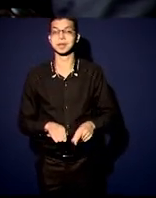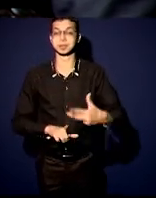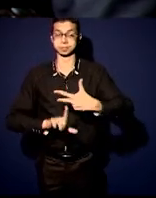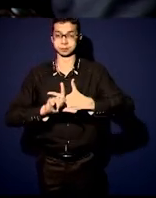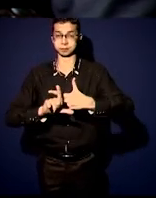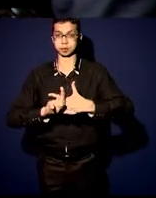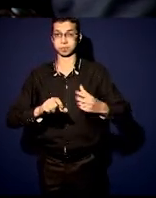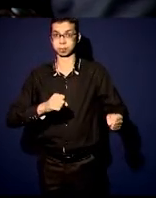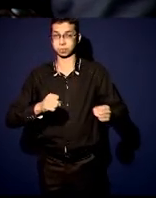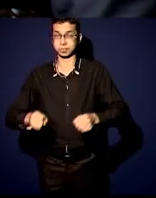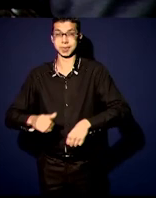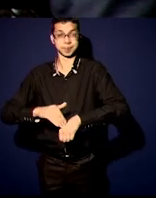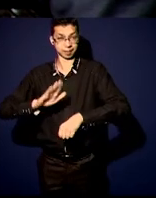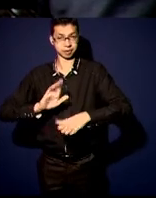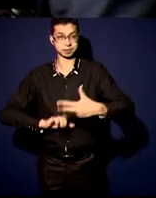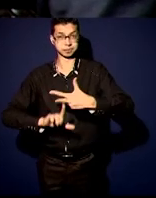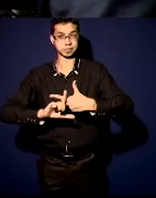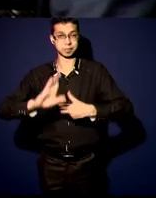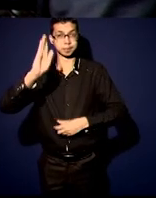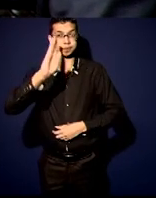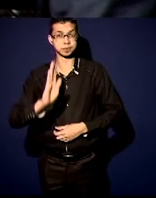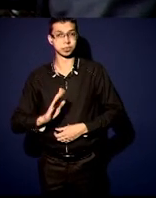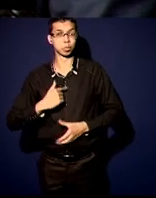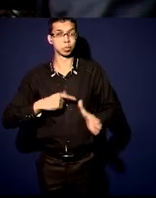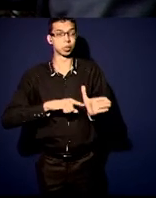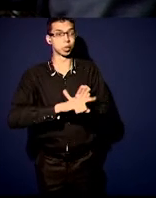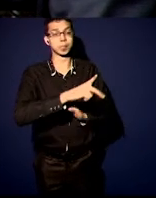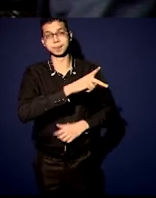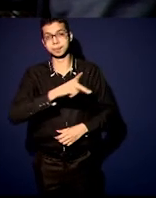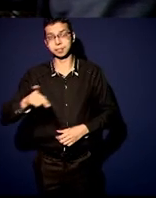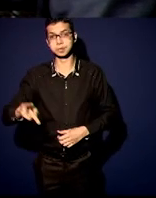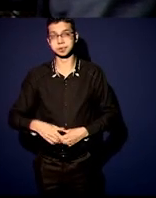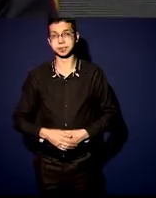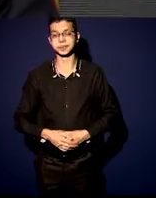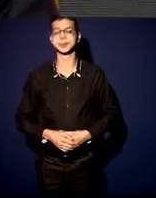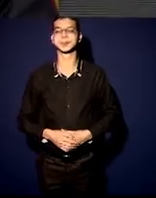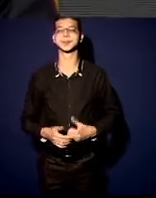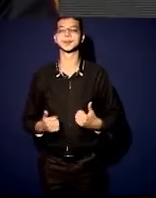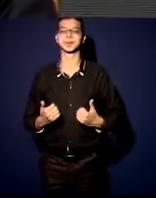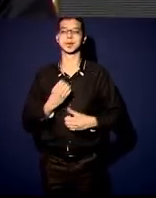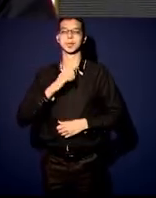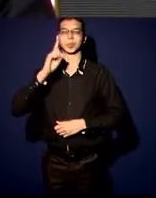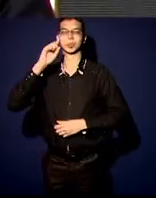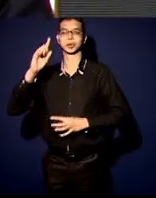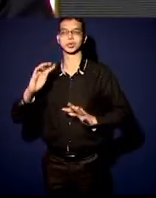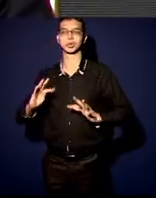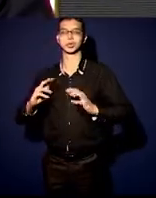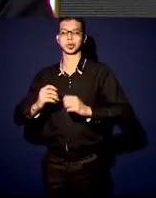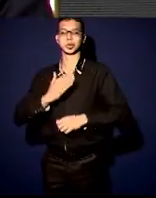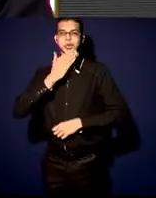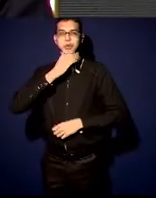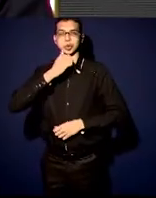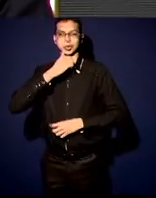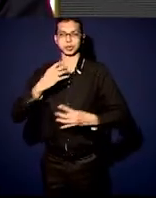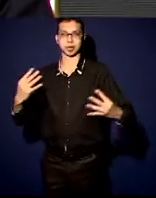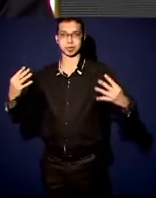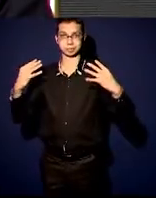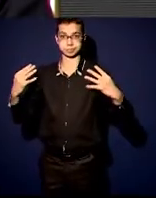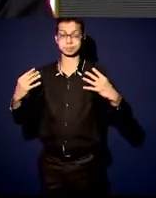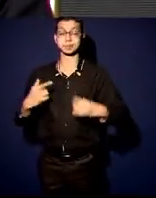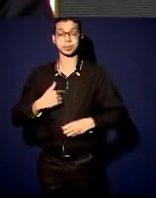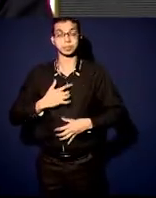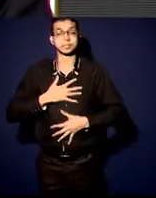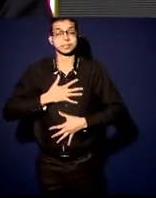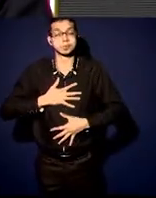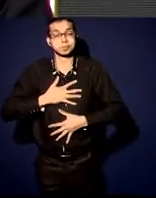na conjuntura brasileira Presidente bom dia a todos e a todas é mais uma vez um